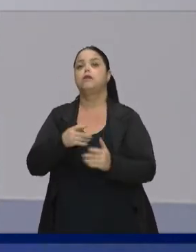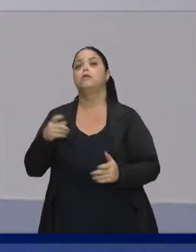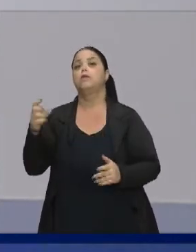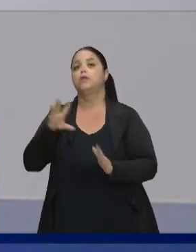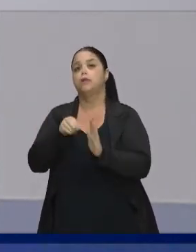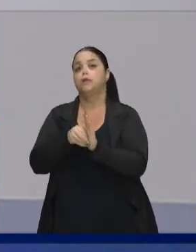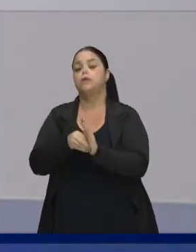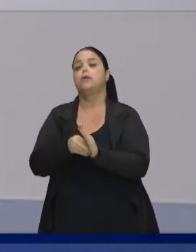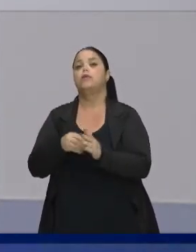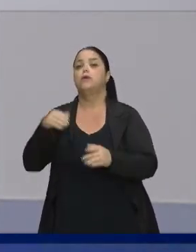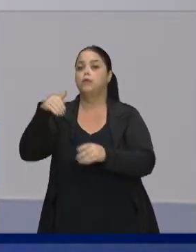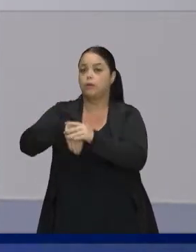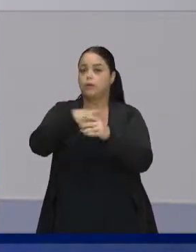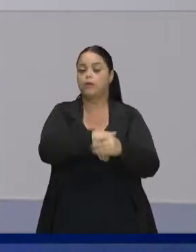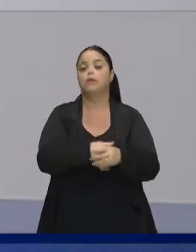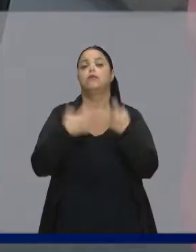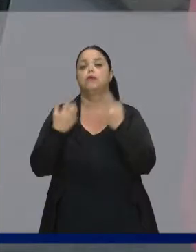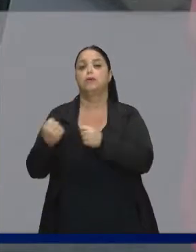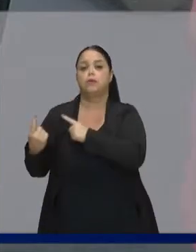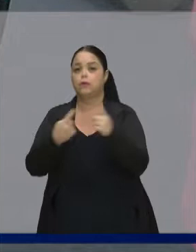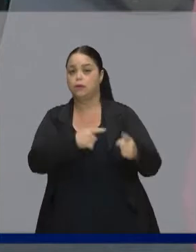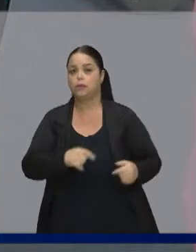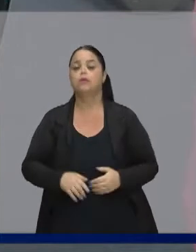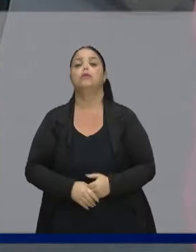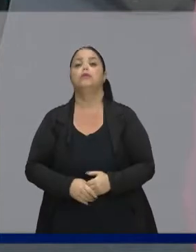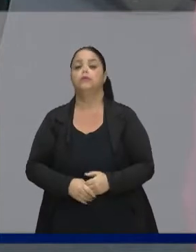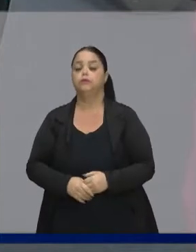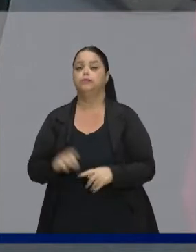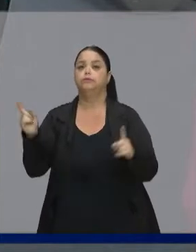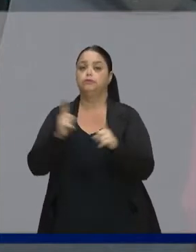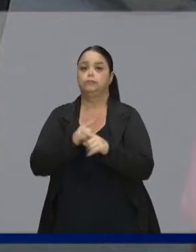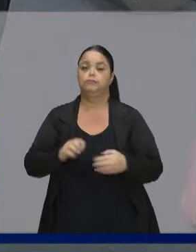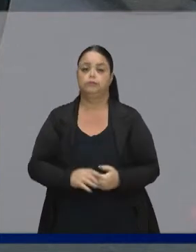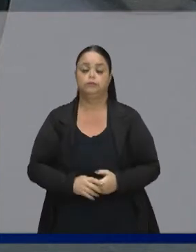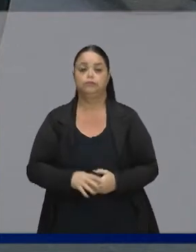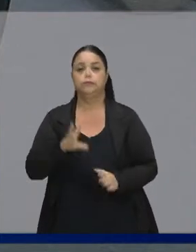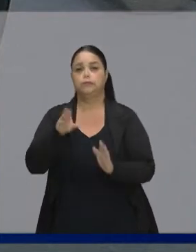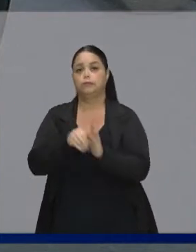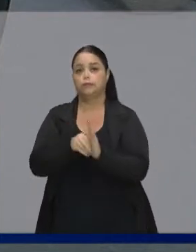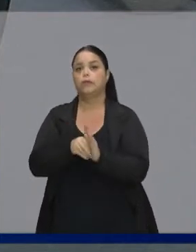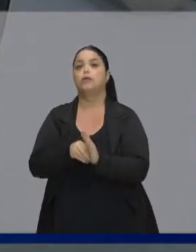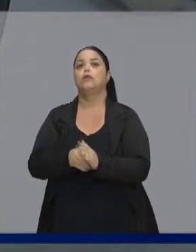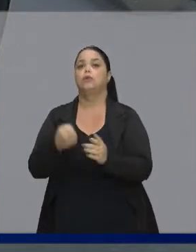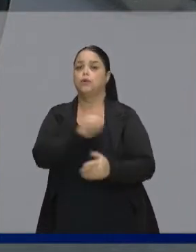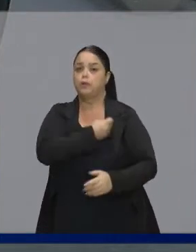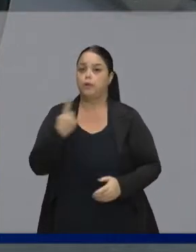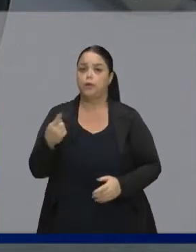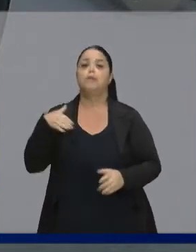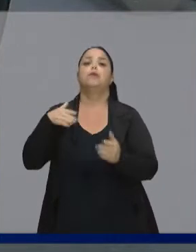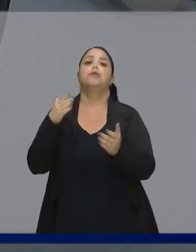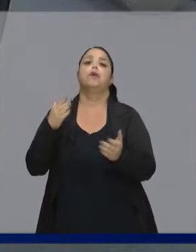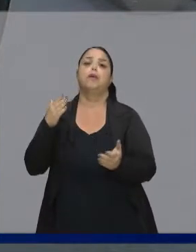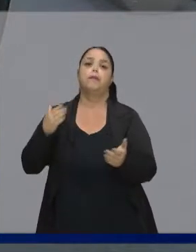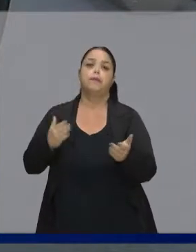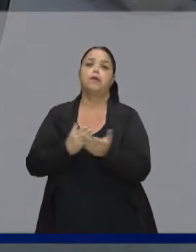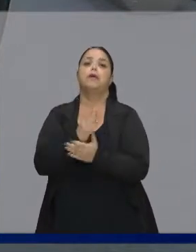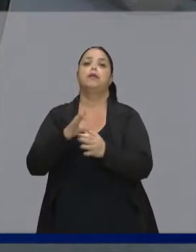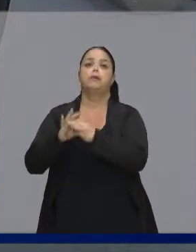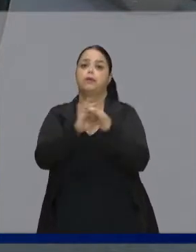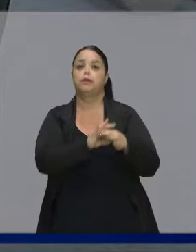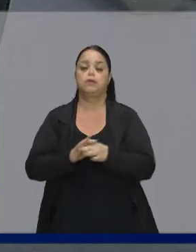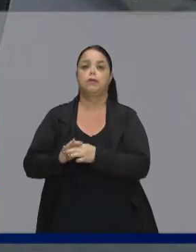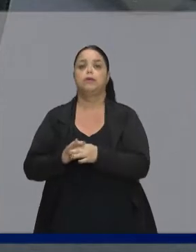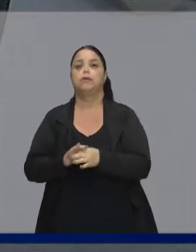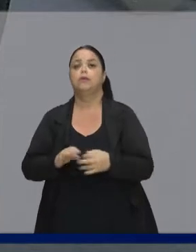emenda. Vereador Salvador, permanece em comissão. Os contrários manifestam. Sem manifestações. Emenda número 1, aprovada por unanimidade. Em votação, o processo. Vereador Salvador,